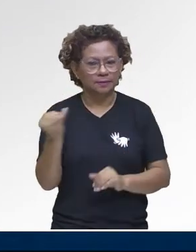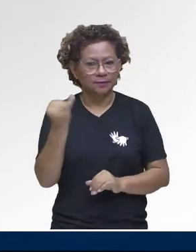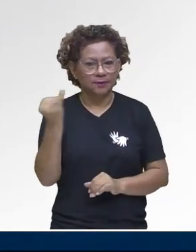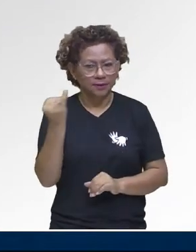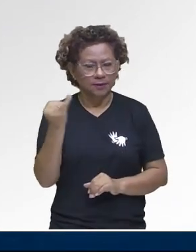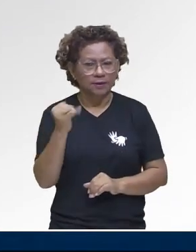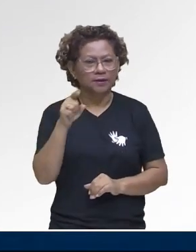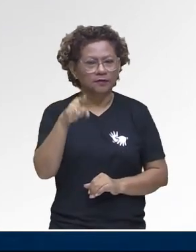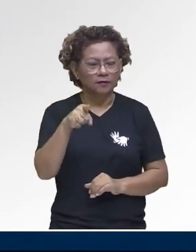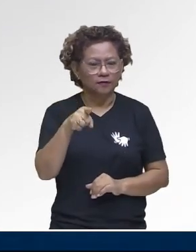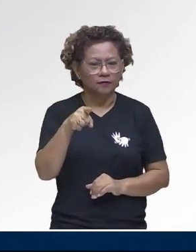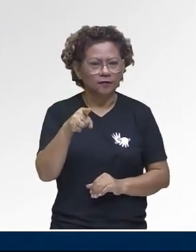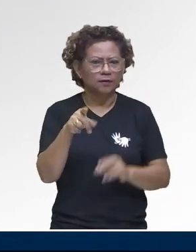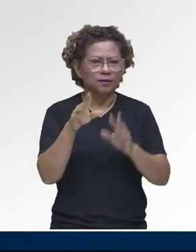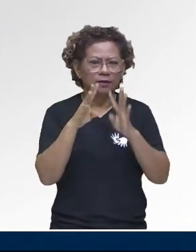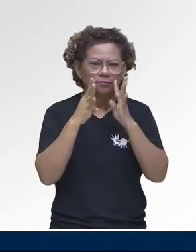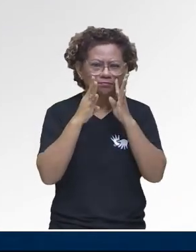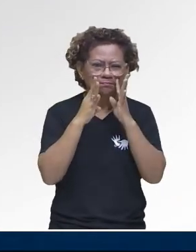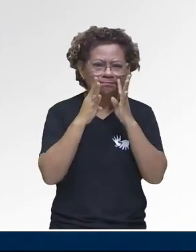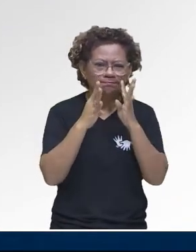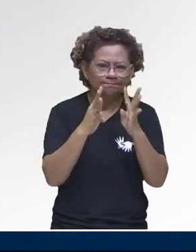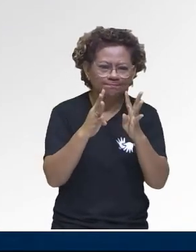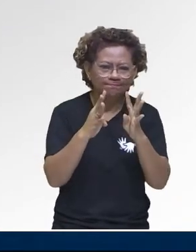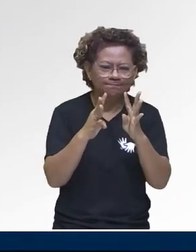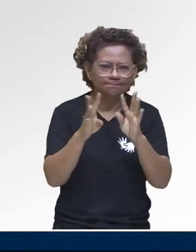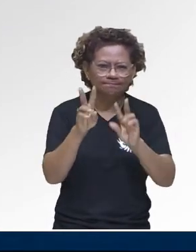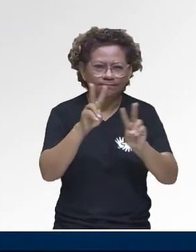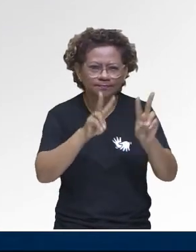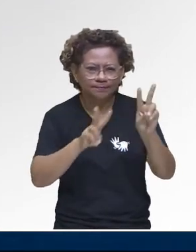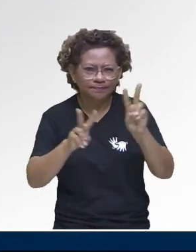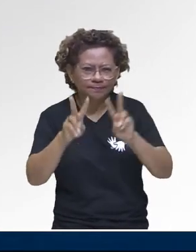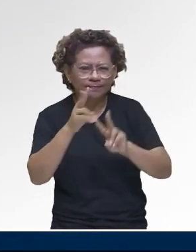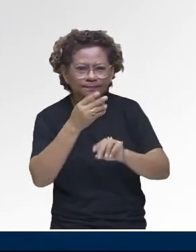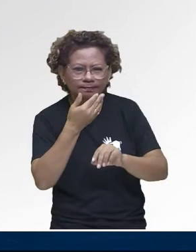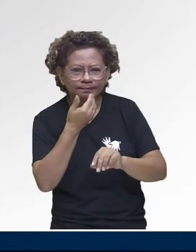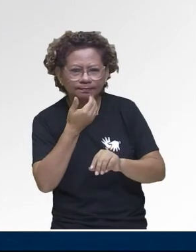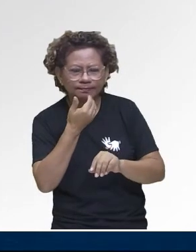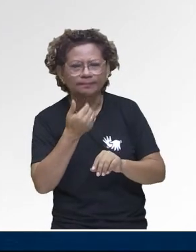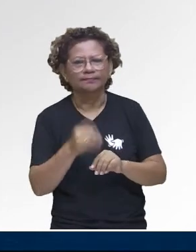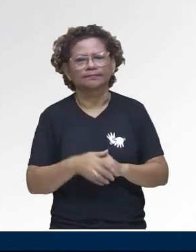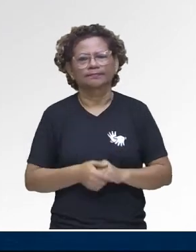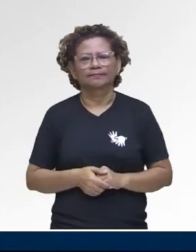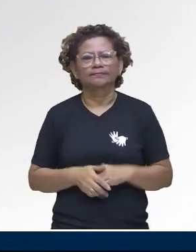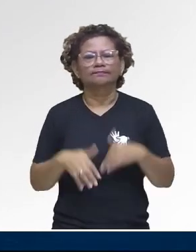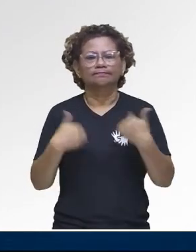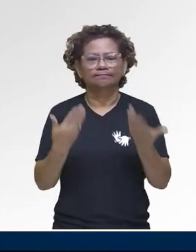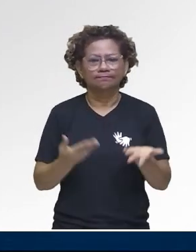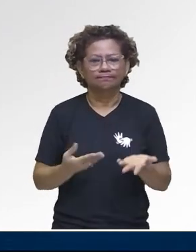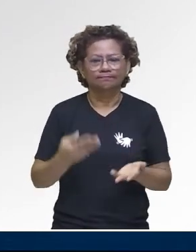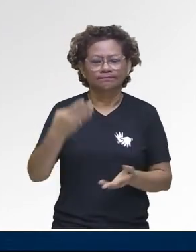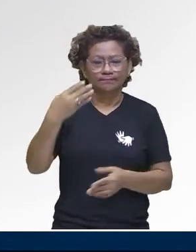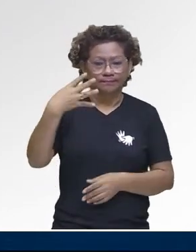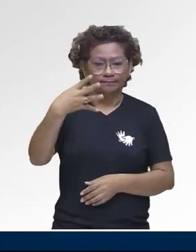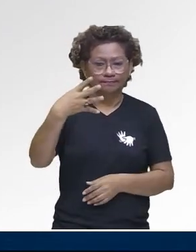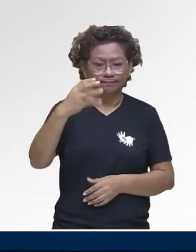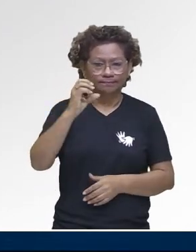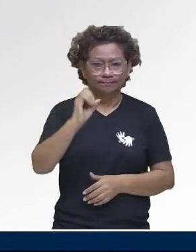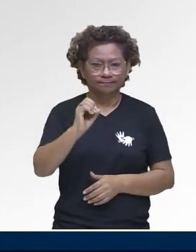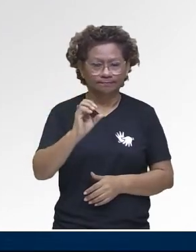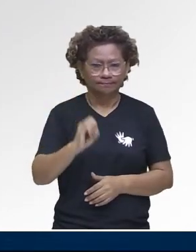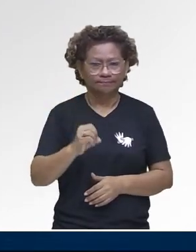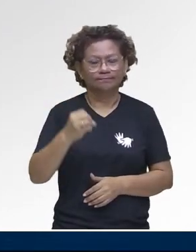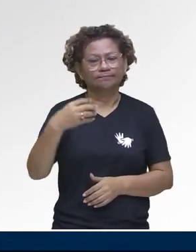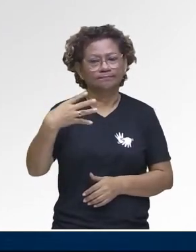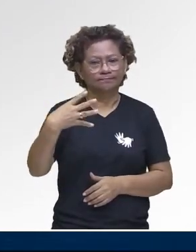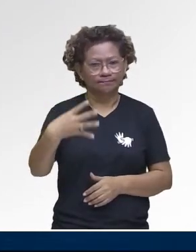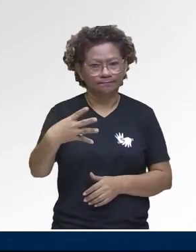de fato aqui organizar cada um desses valores, né? O somatório é bem tranquilo. 2 mais 3 vai dar 5, 2 mais